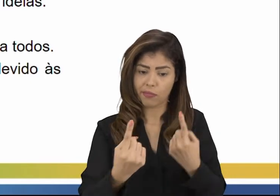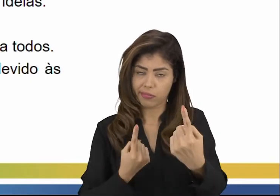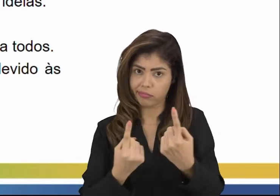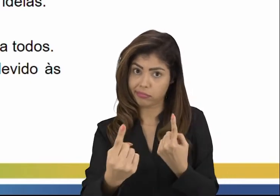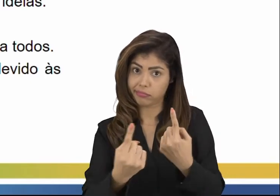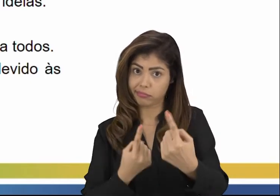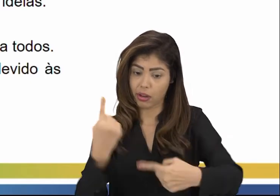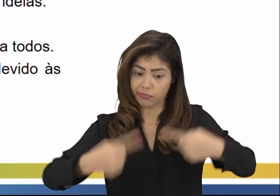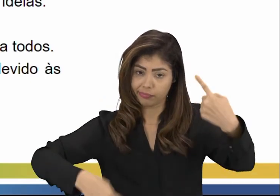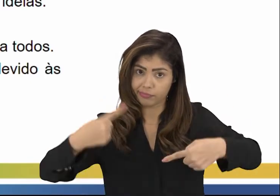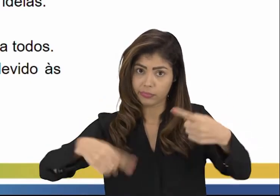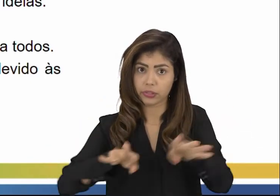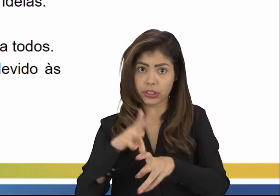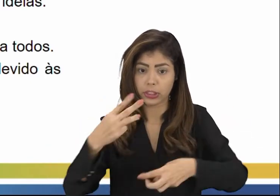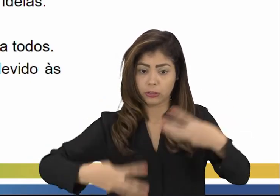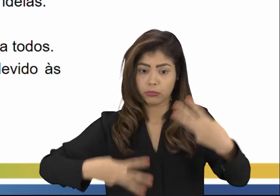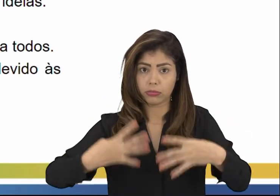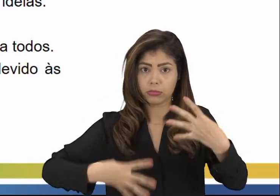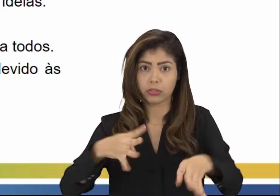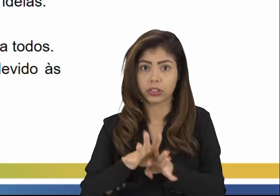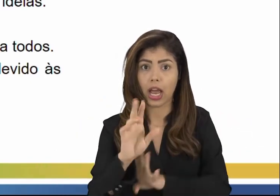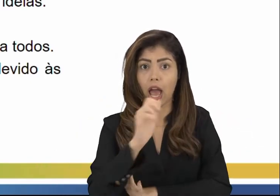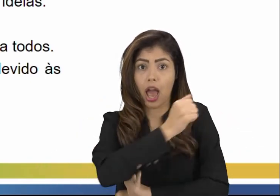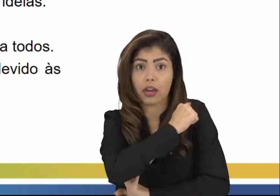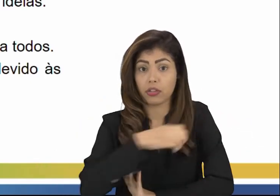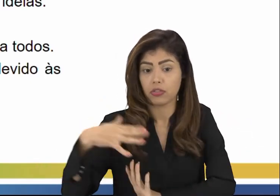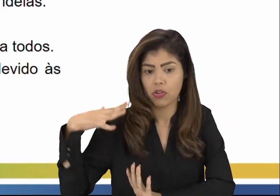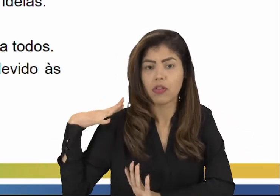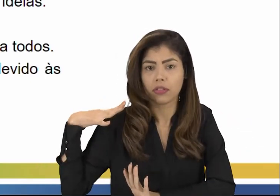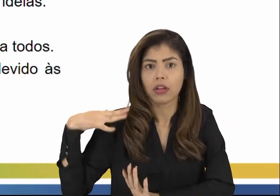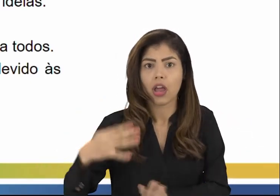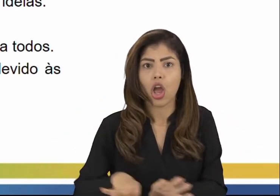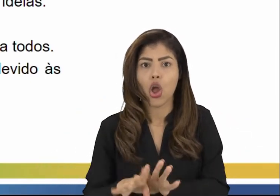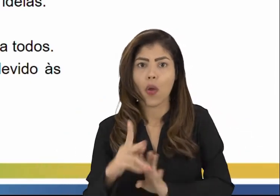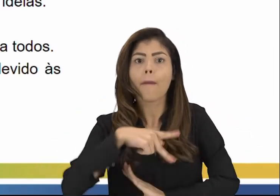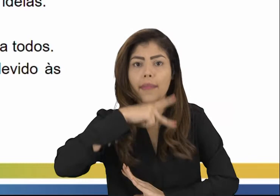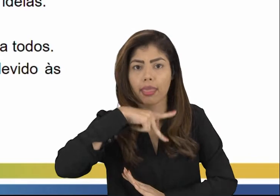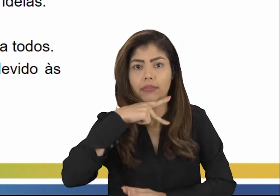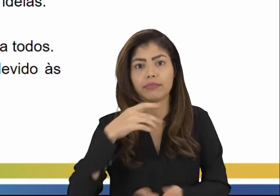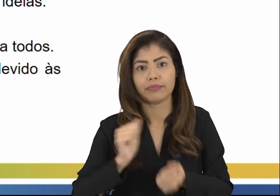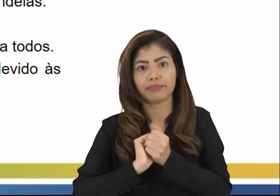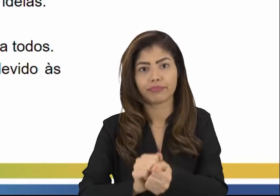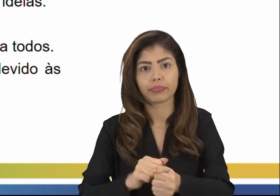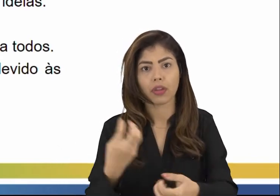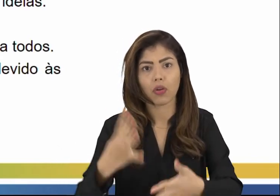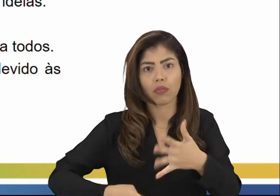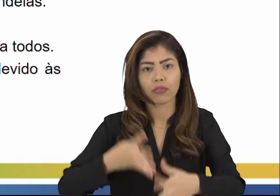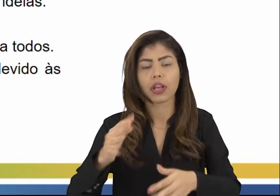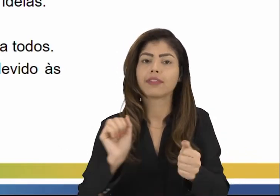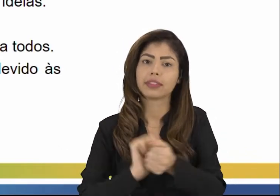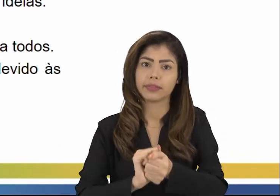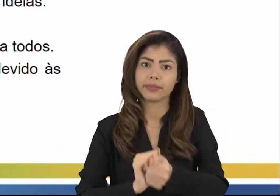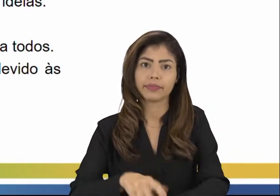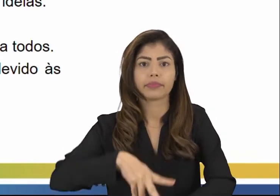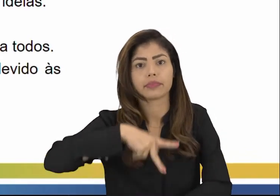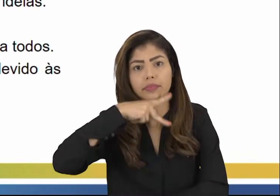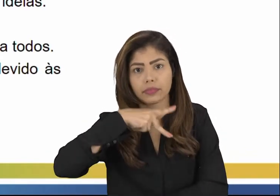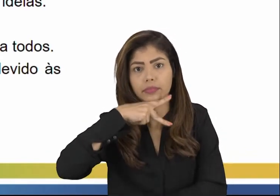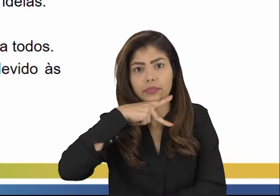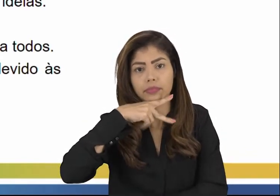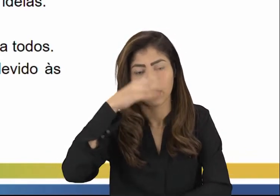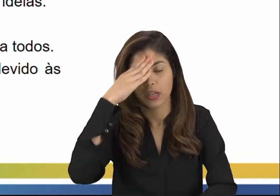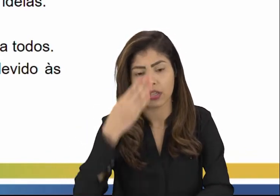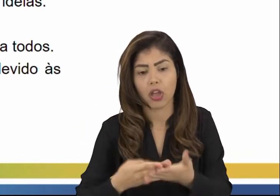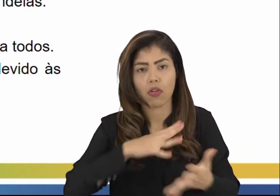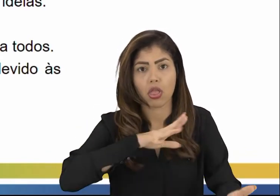uma oposição entre Aristóteles e seu mestre, Platão. Nós sabemos que o Platão